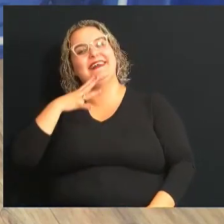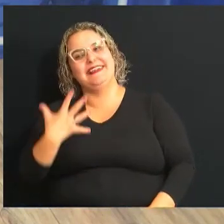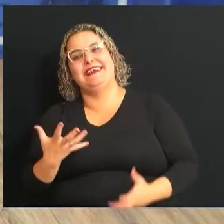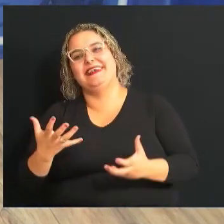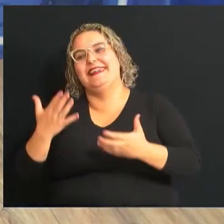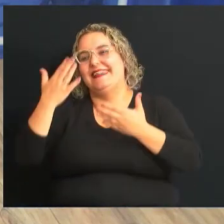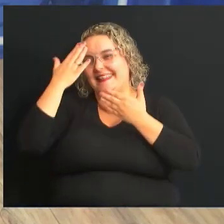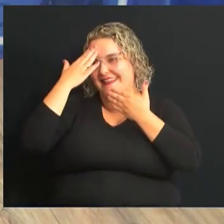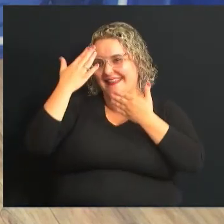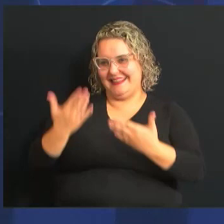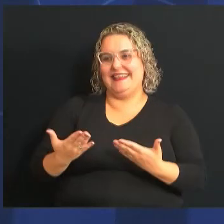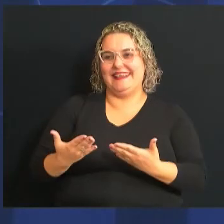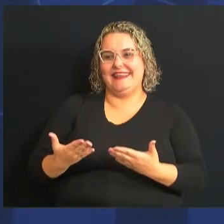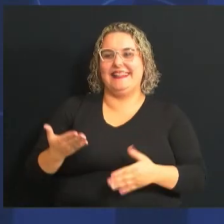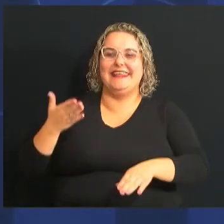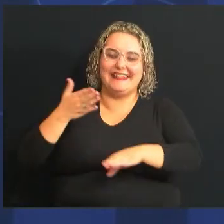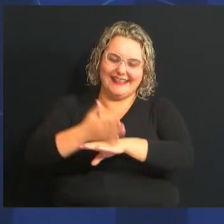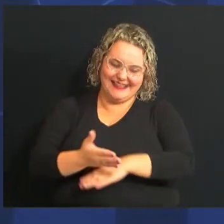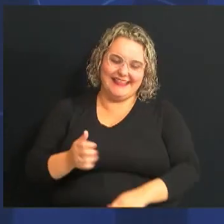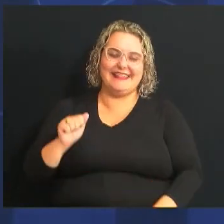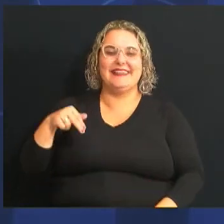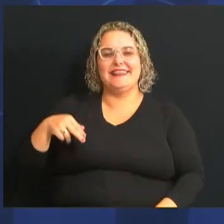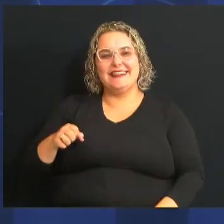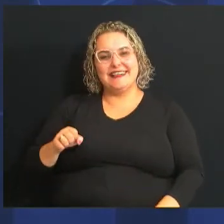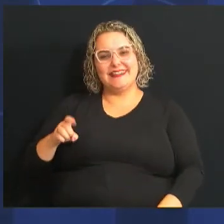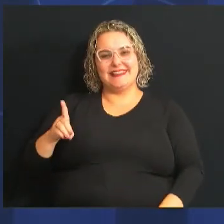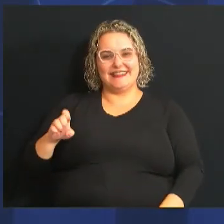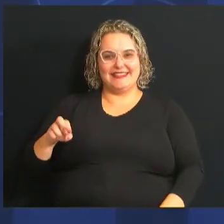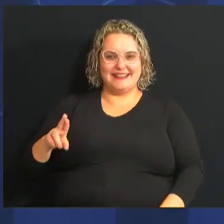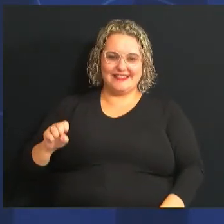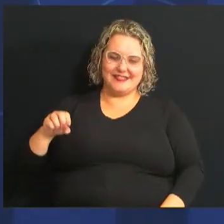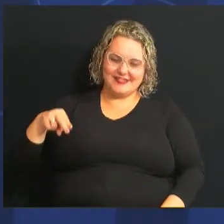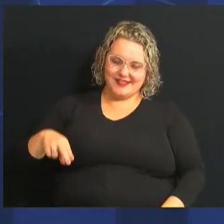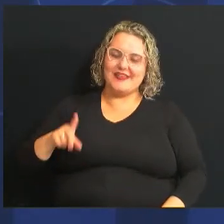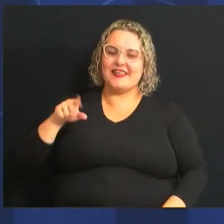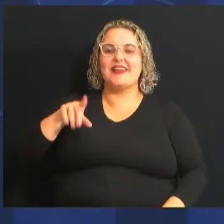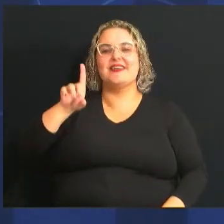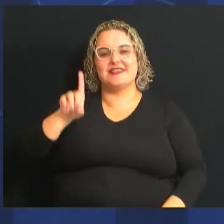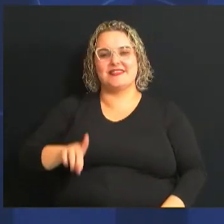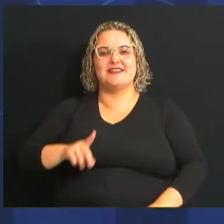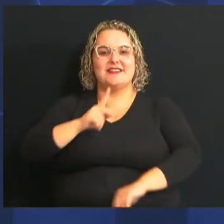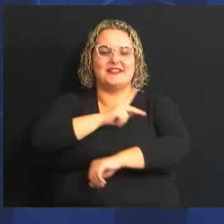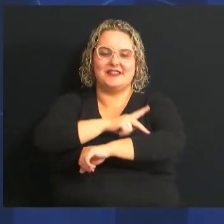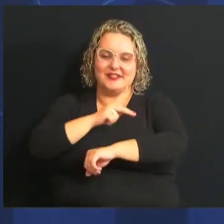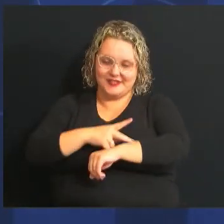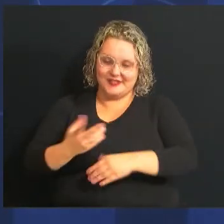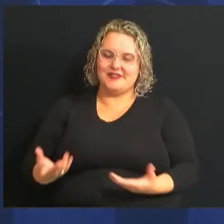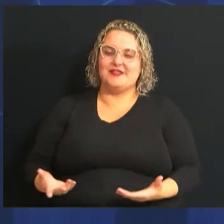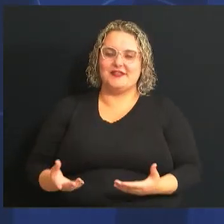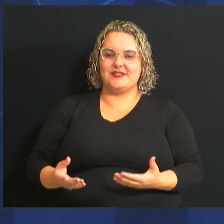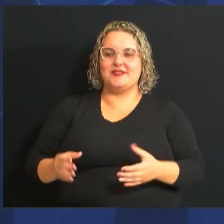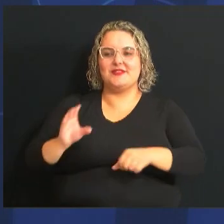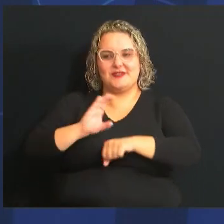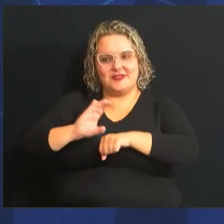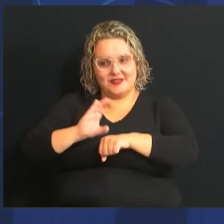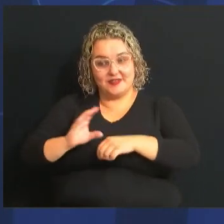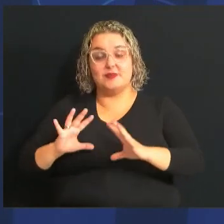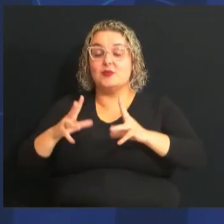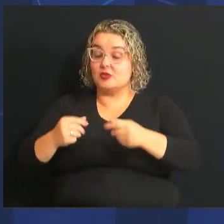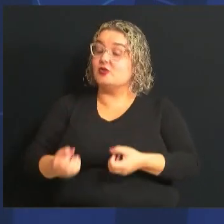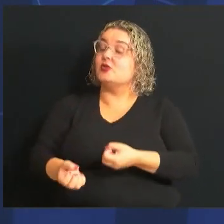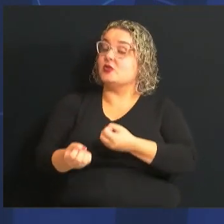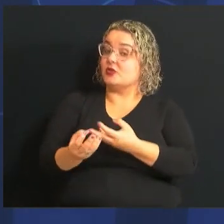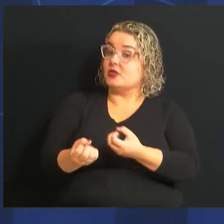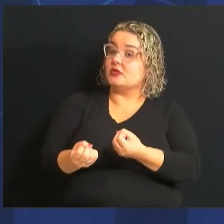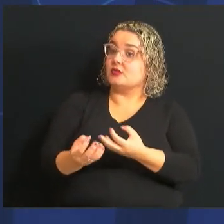também, claro, a participação do Anderson Rodrigues, ele que é o diretor pedagógico. Então, por todas essas informações,